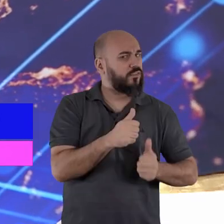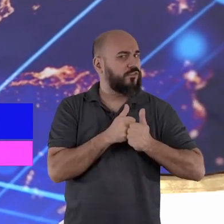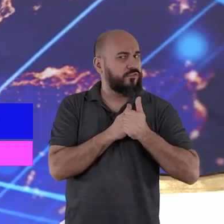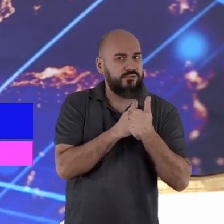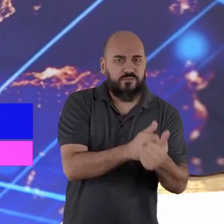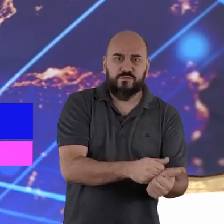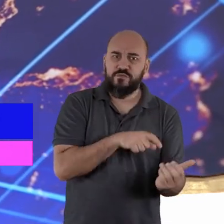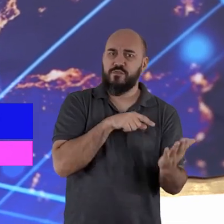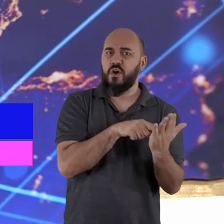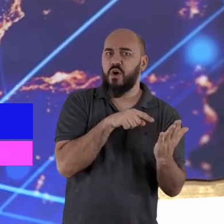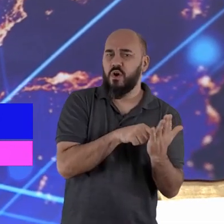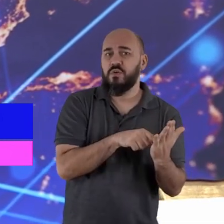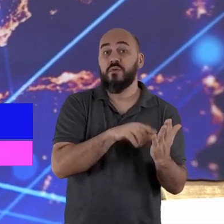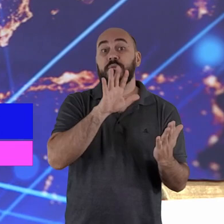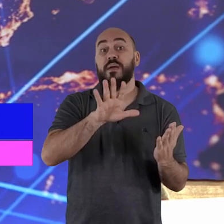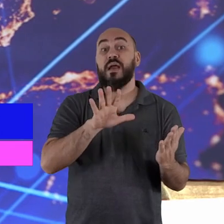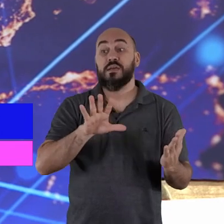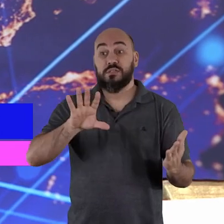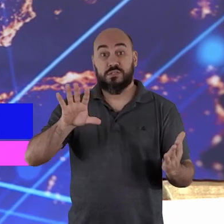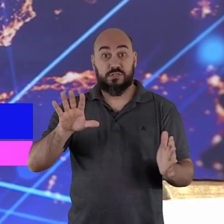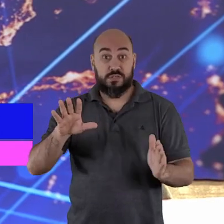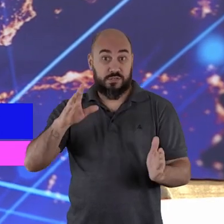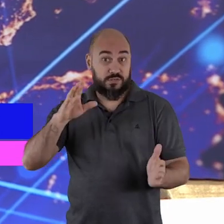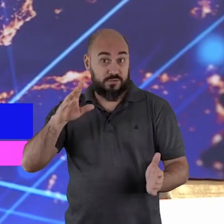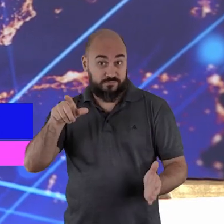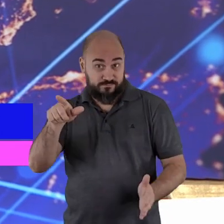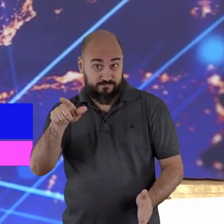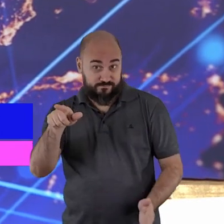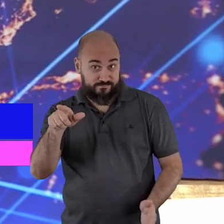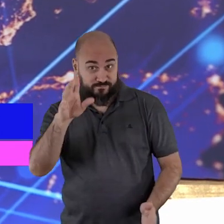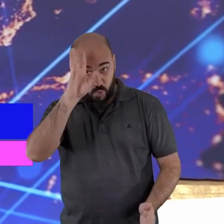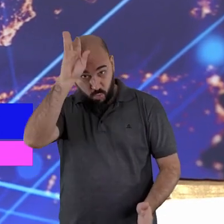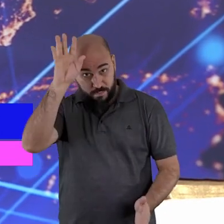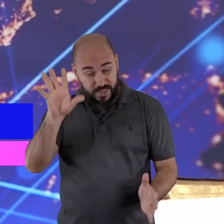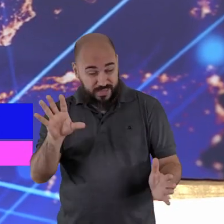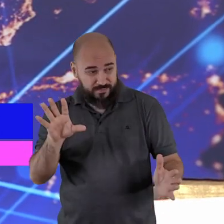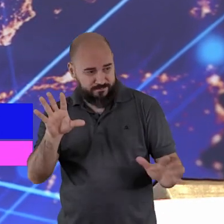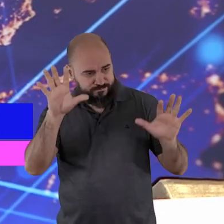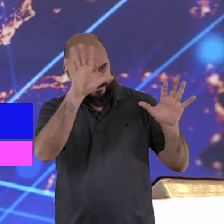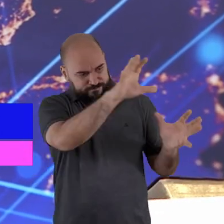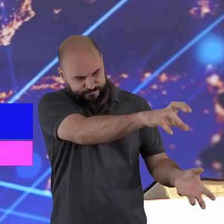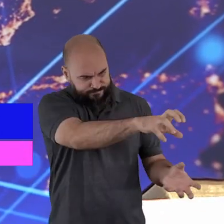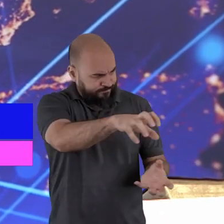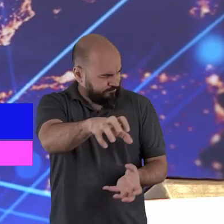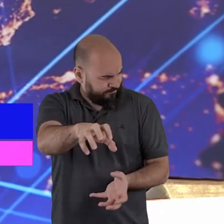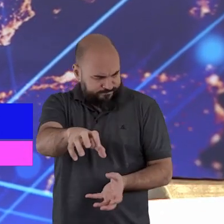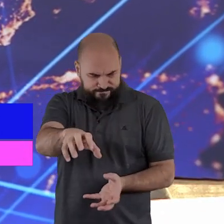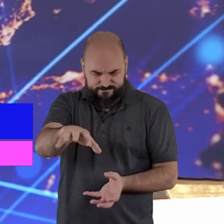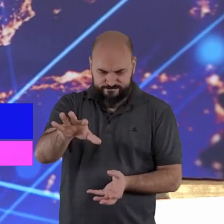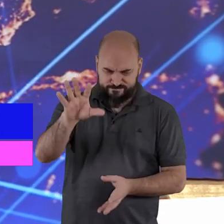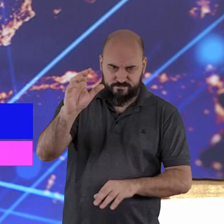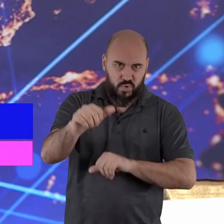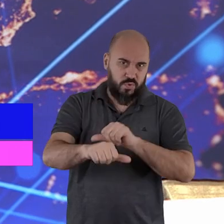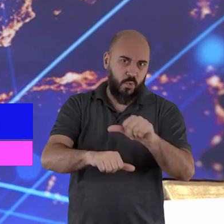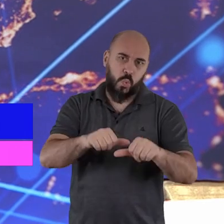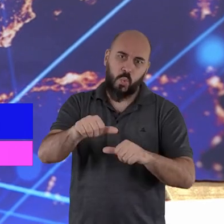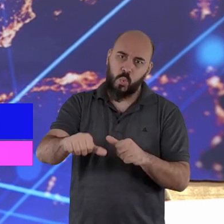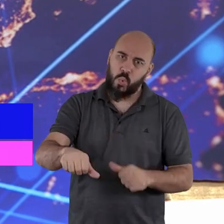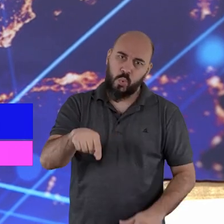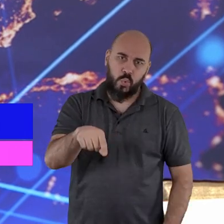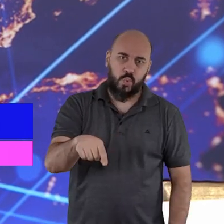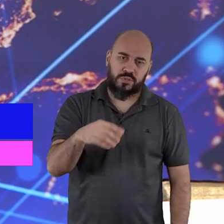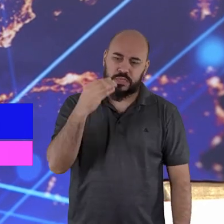essa mudança, aí que a igreja entrou por caminhos complicados, entrou